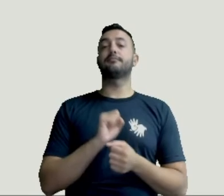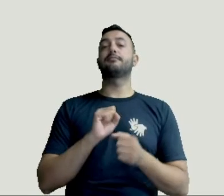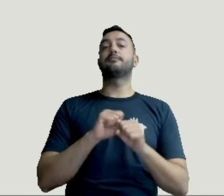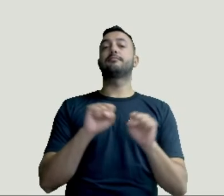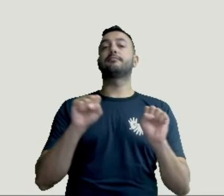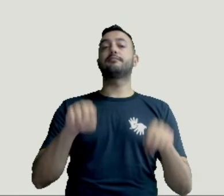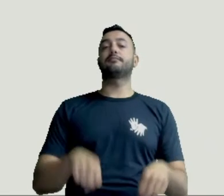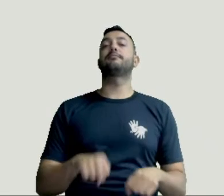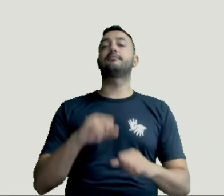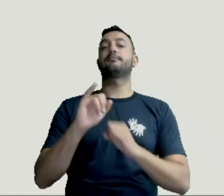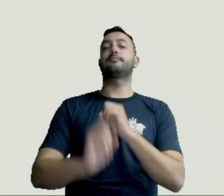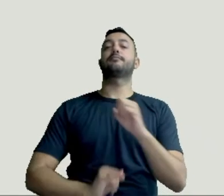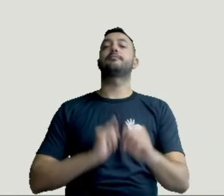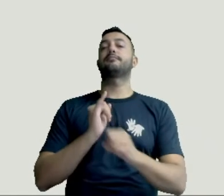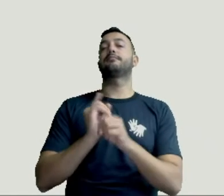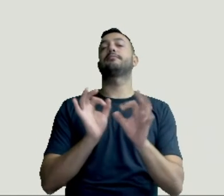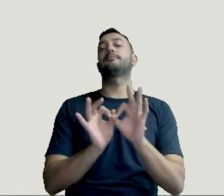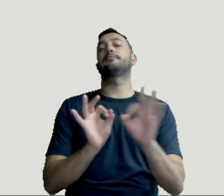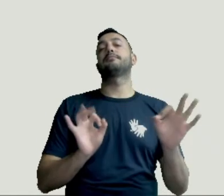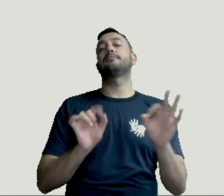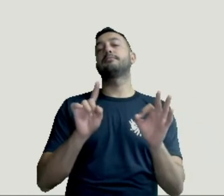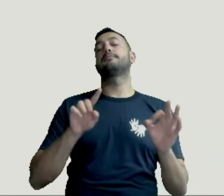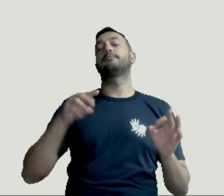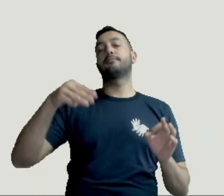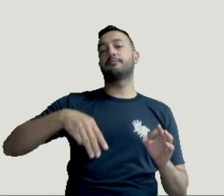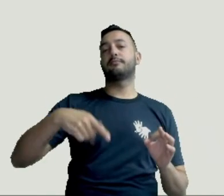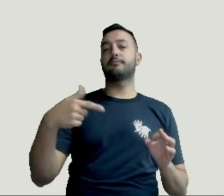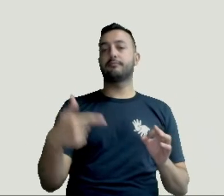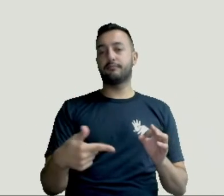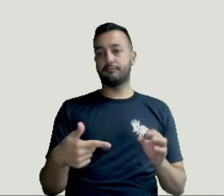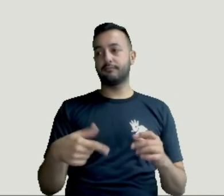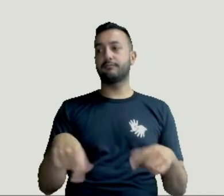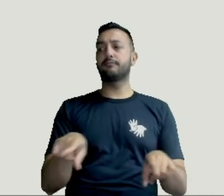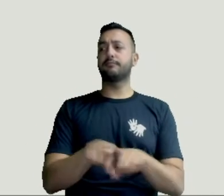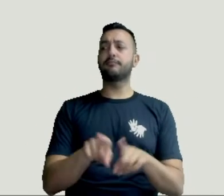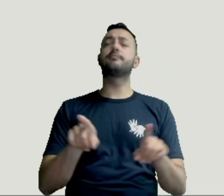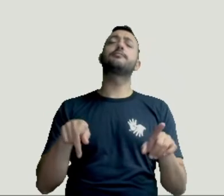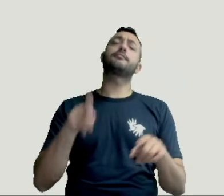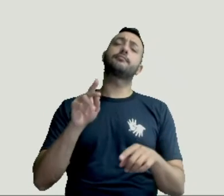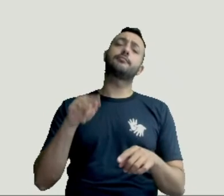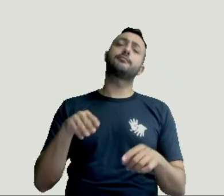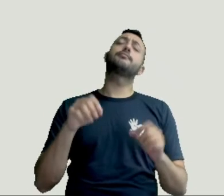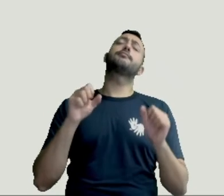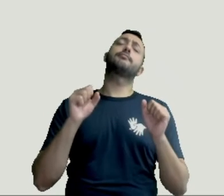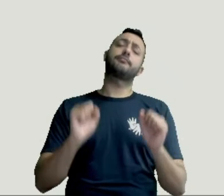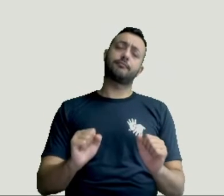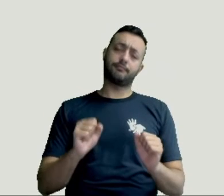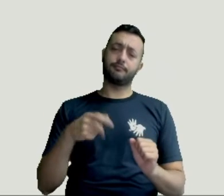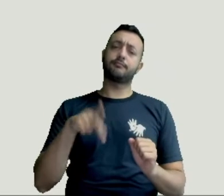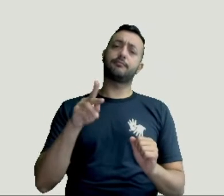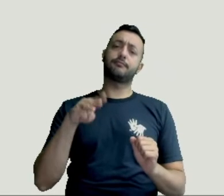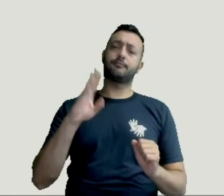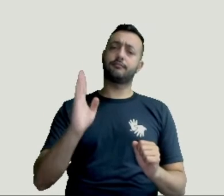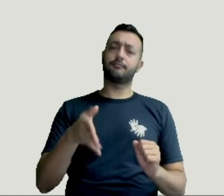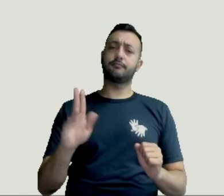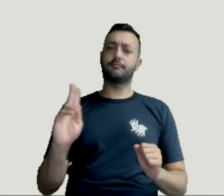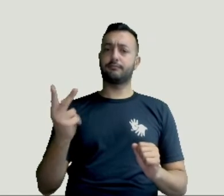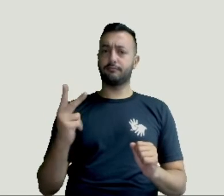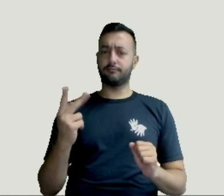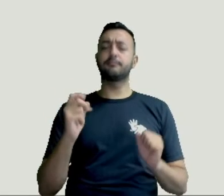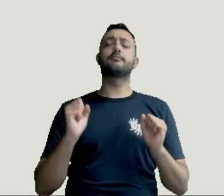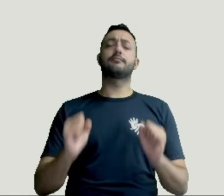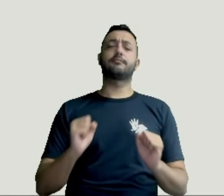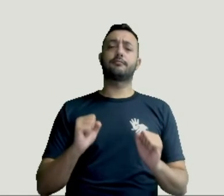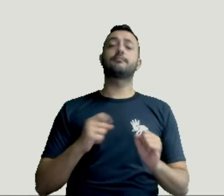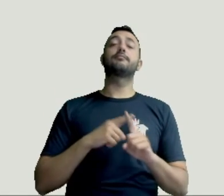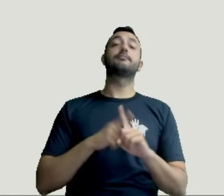Ela é medida em metros por segundo. Mas também pode ser em quilômetros por hora? Pode. Se o problema der para você em quilômetros por hora, pode ser. O que não